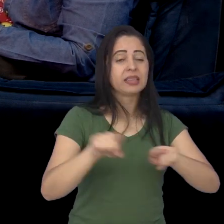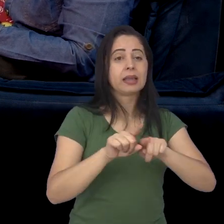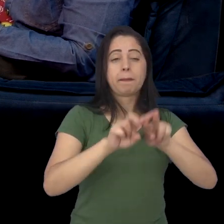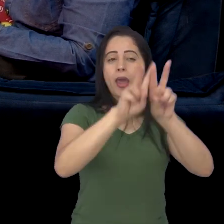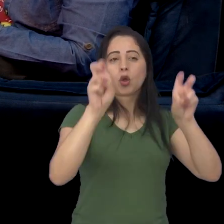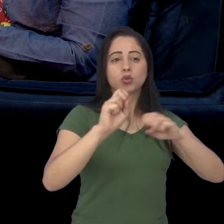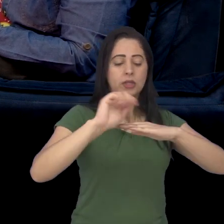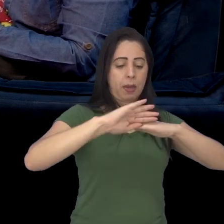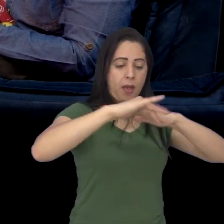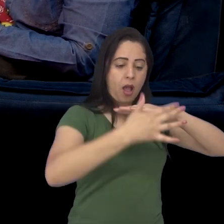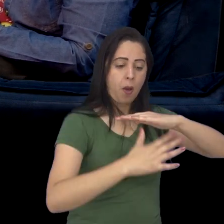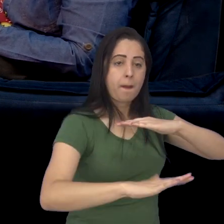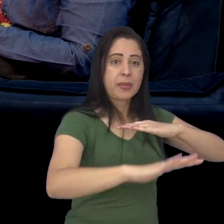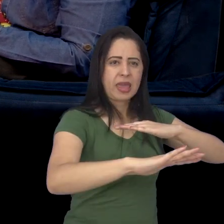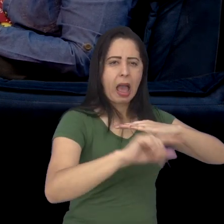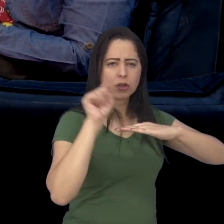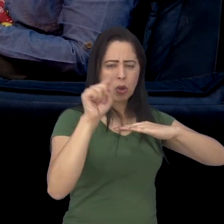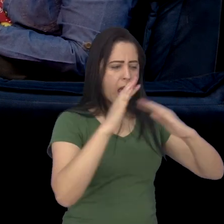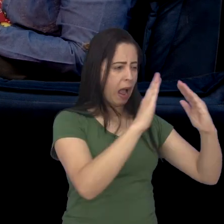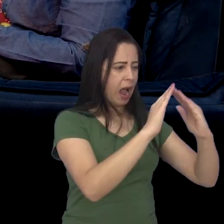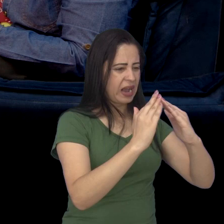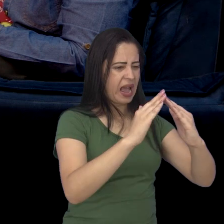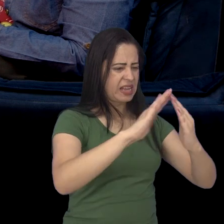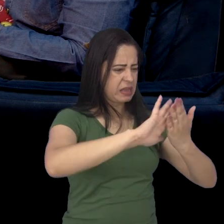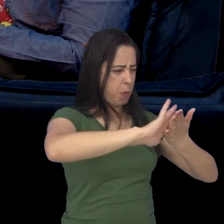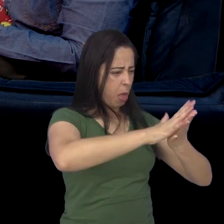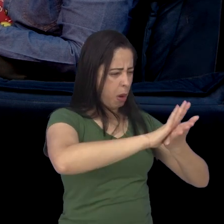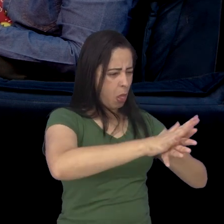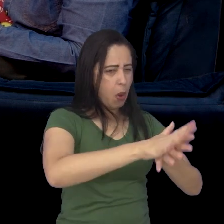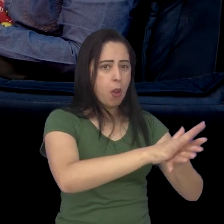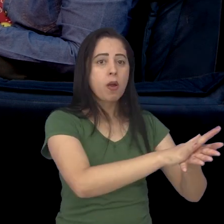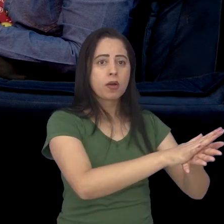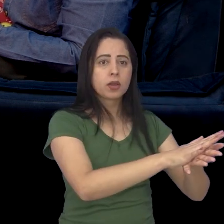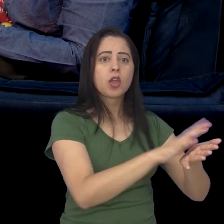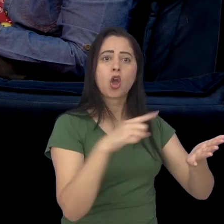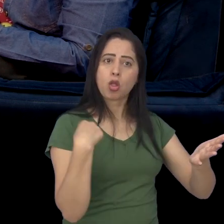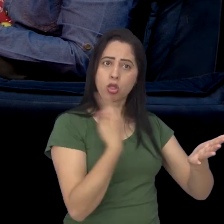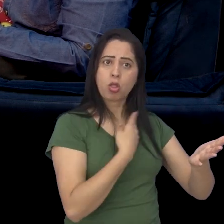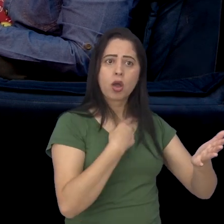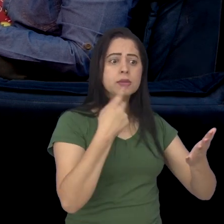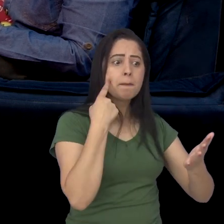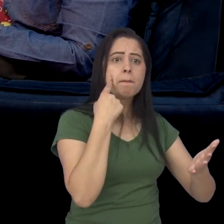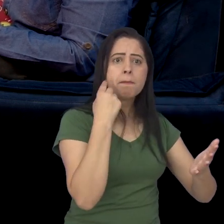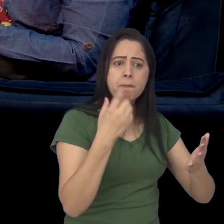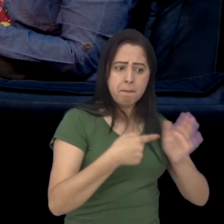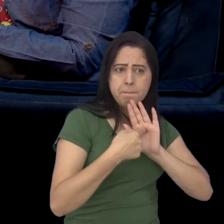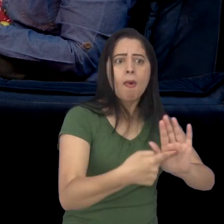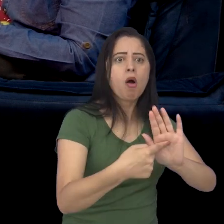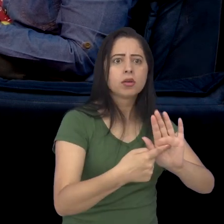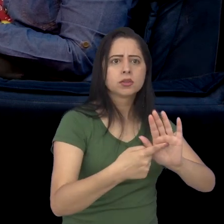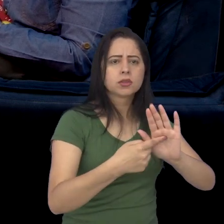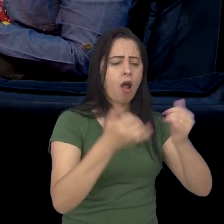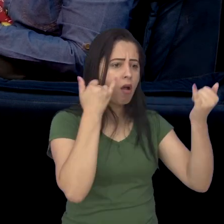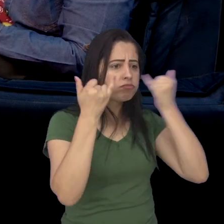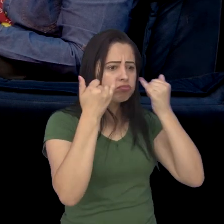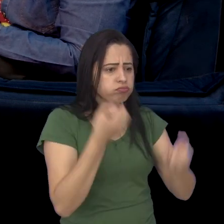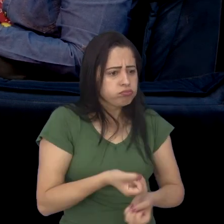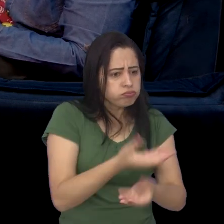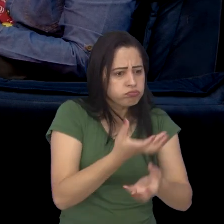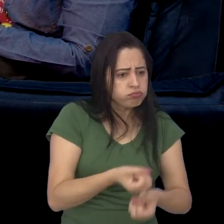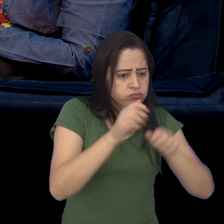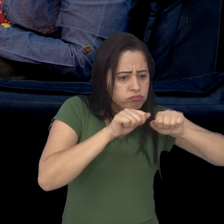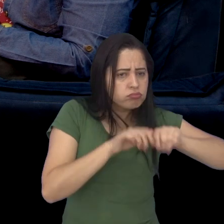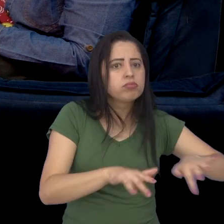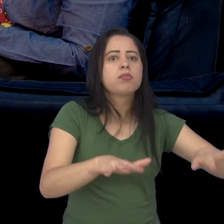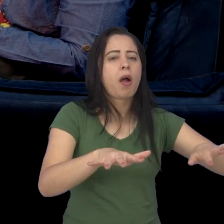teve a desocupação do banhado, a gente divulga. Então, o que está acontecendo na região, não importa É importante, né? qual